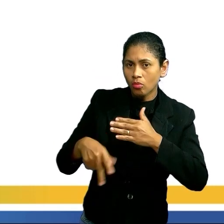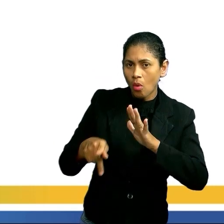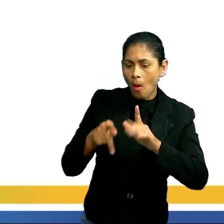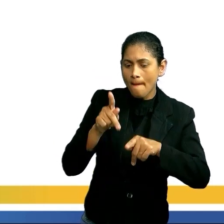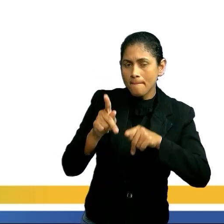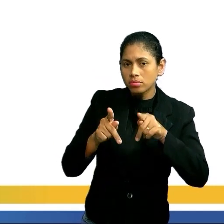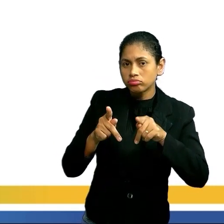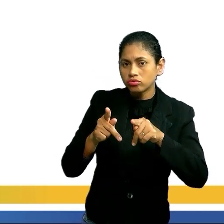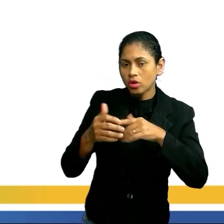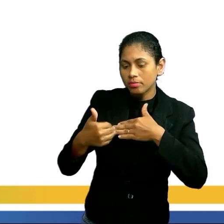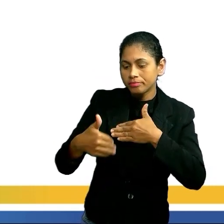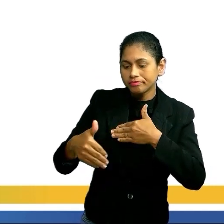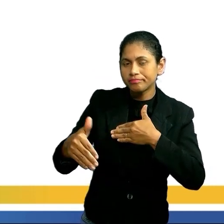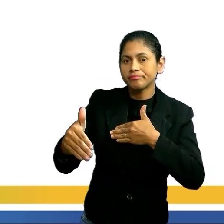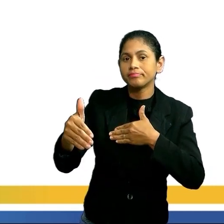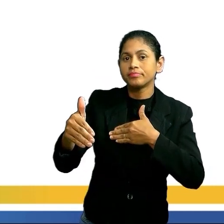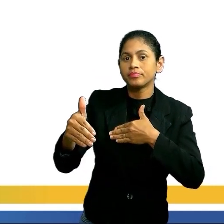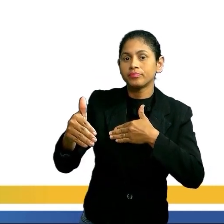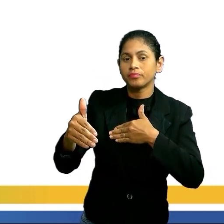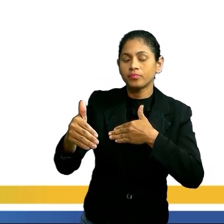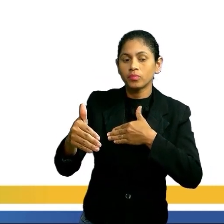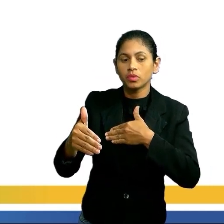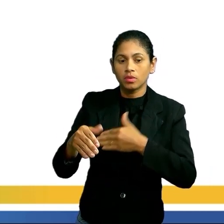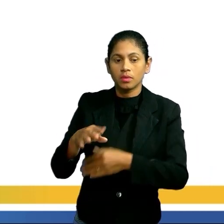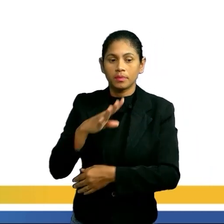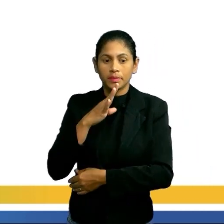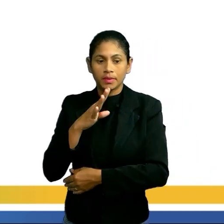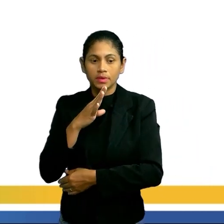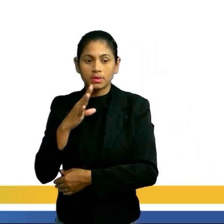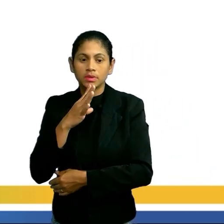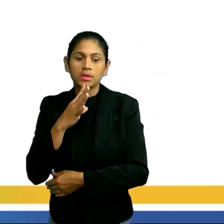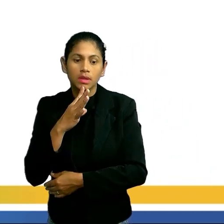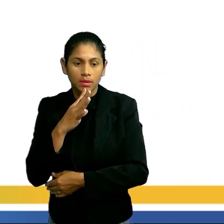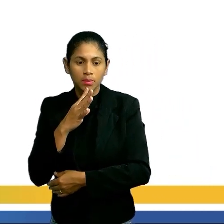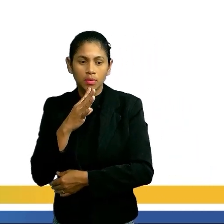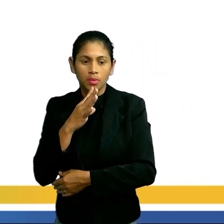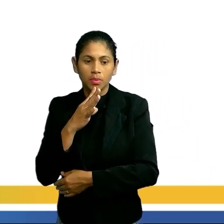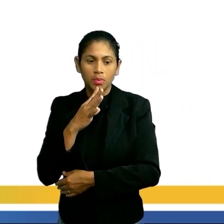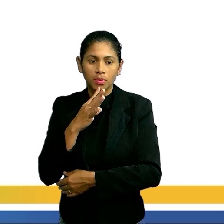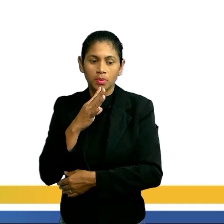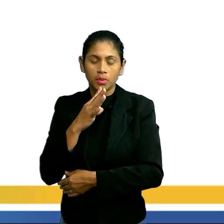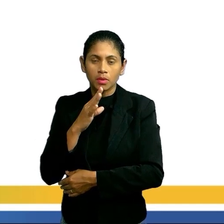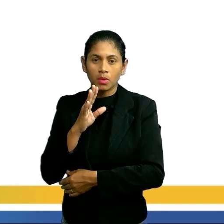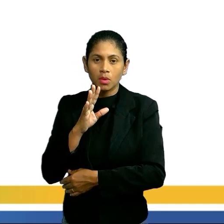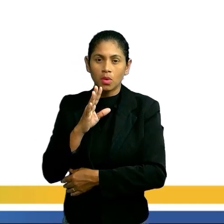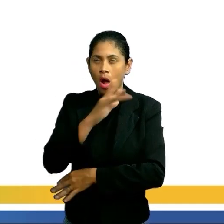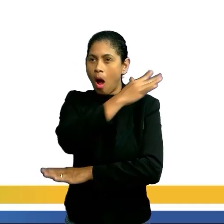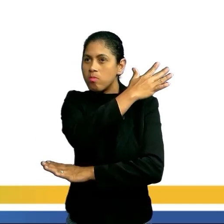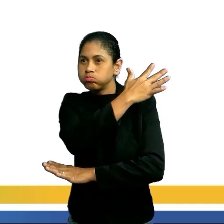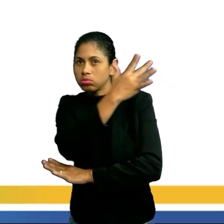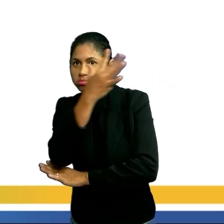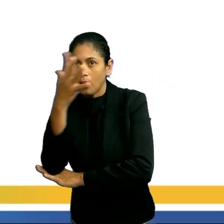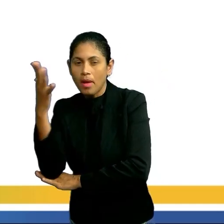São Francisco e a região Amazônia. Assim, com a intenção de combater a seca, sim. O Plano